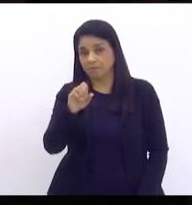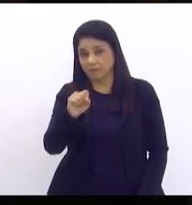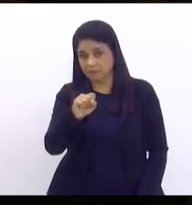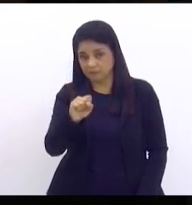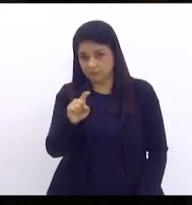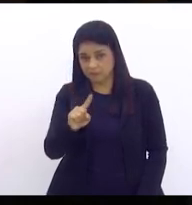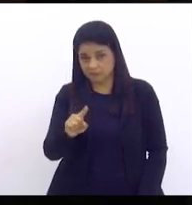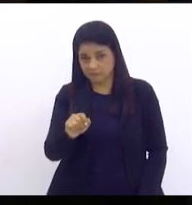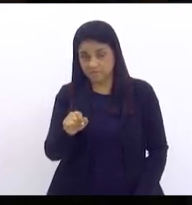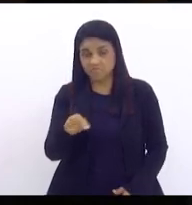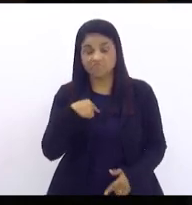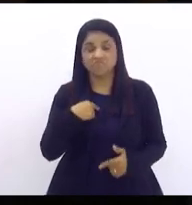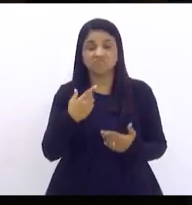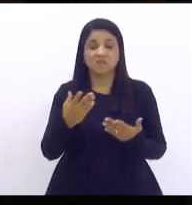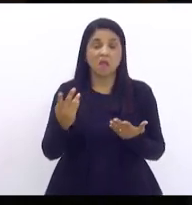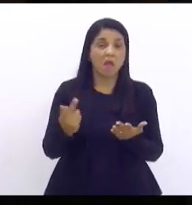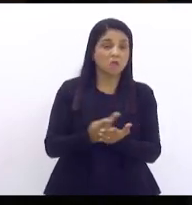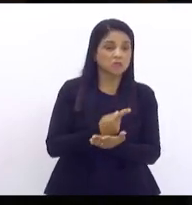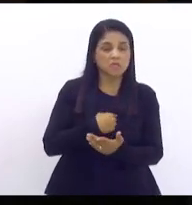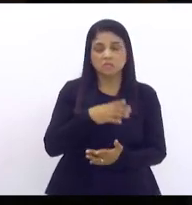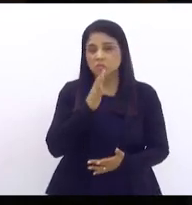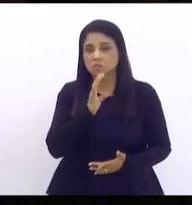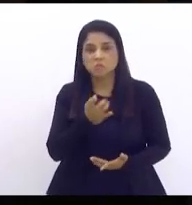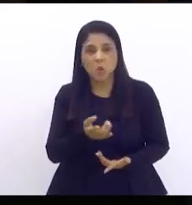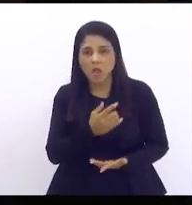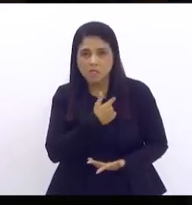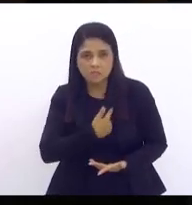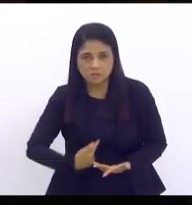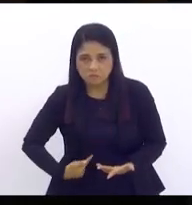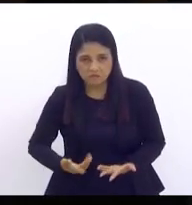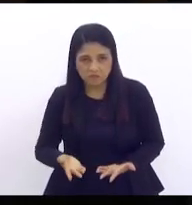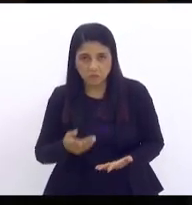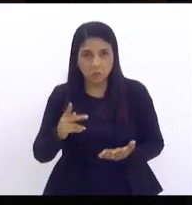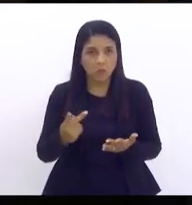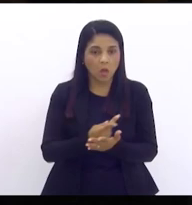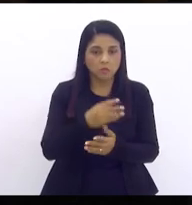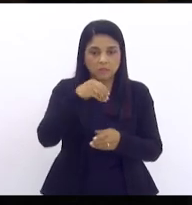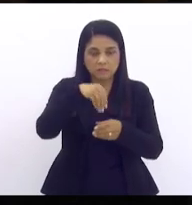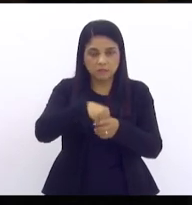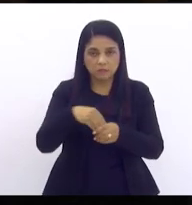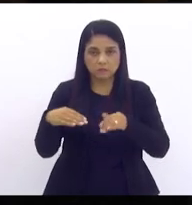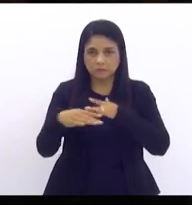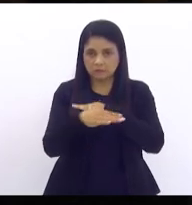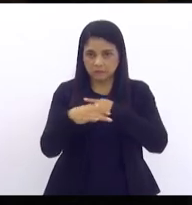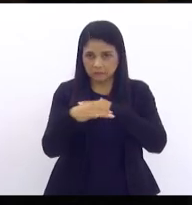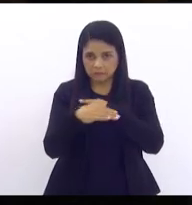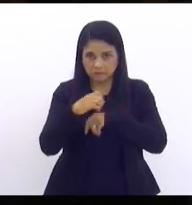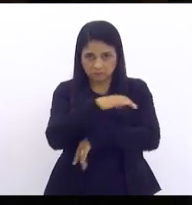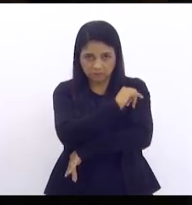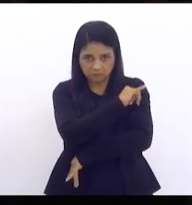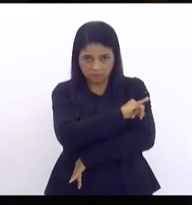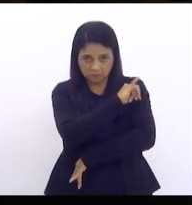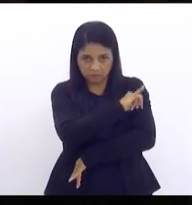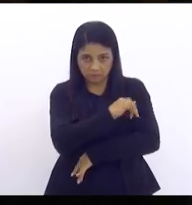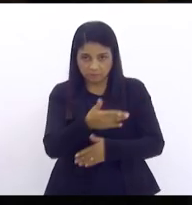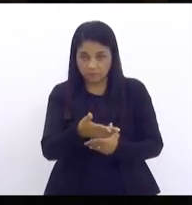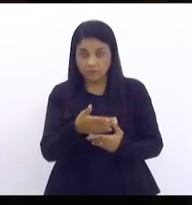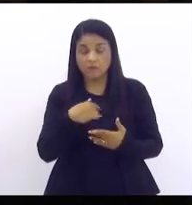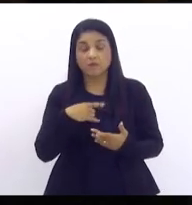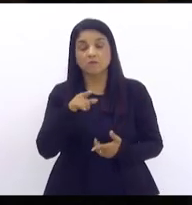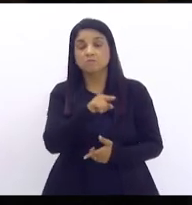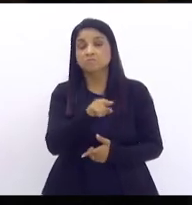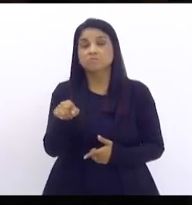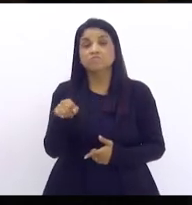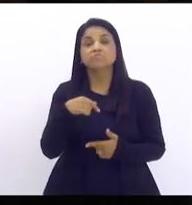no Estado, a sua revelia, o seu sem conhecimento. Então, é só o senhor determinar que as clínicas